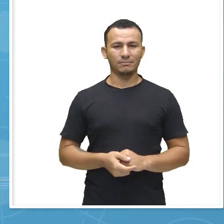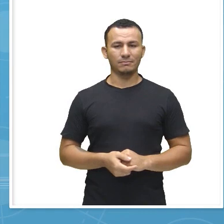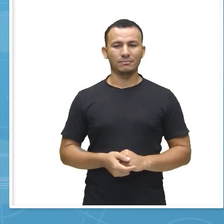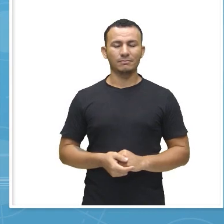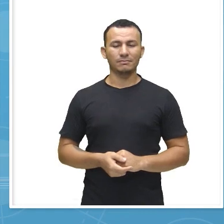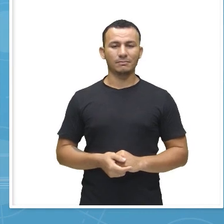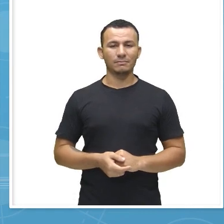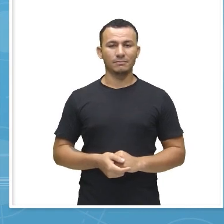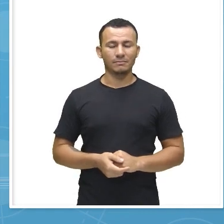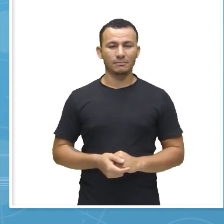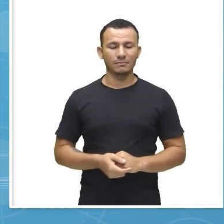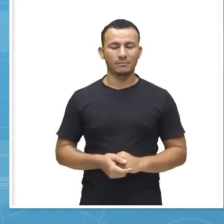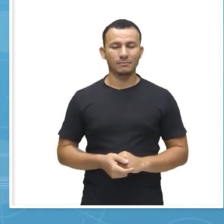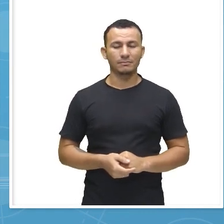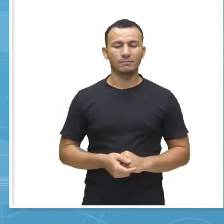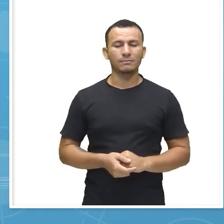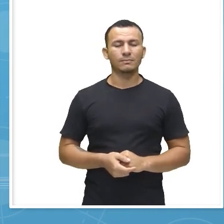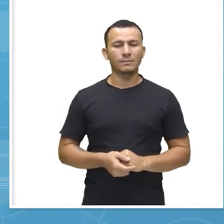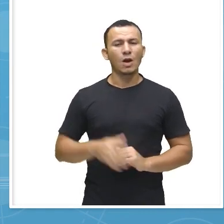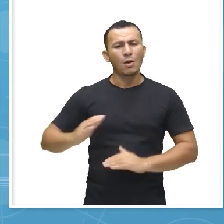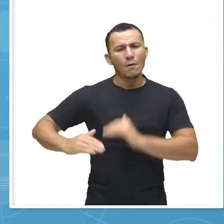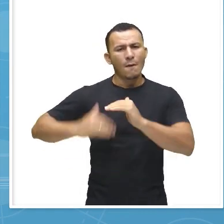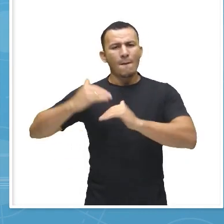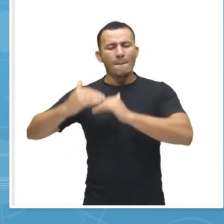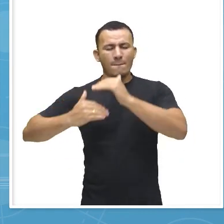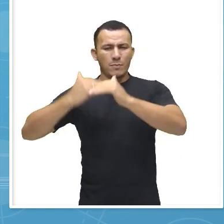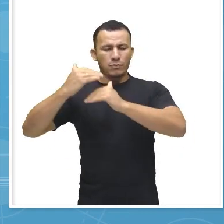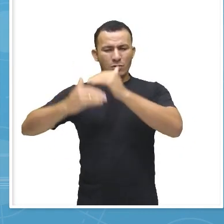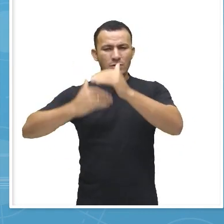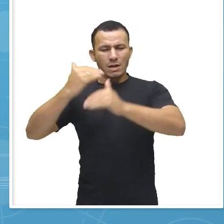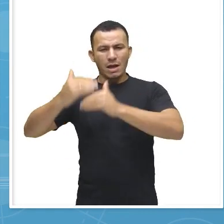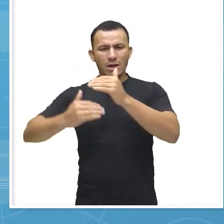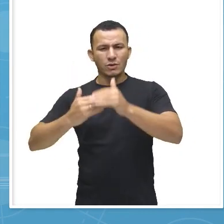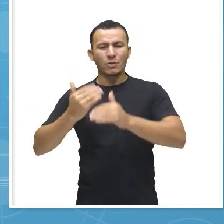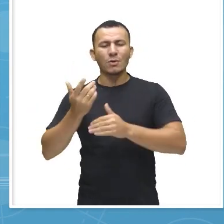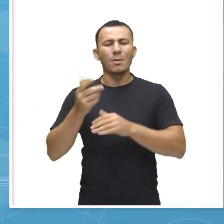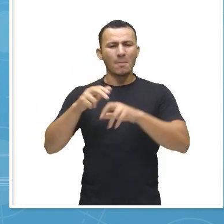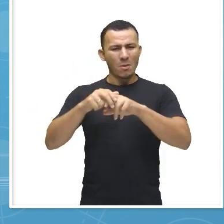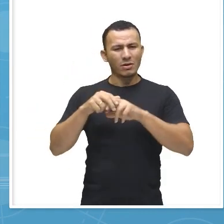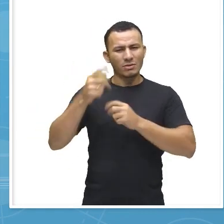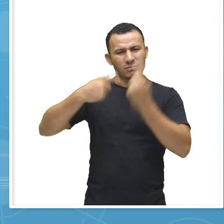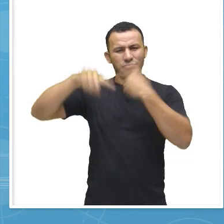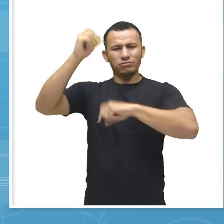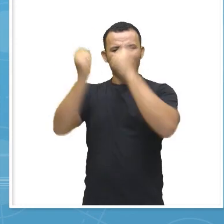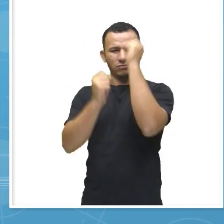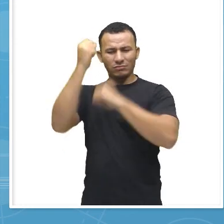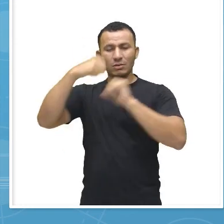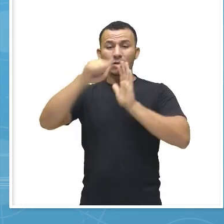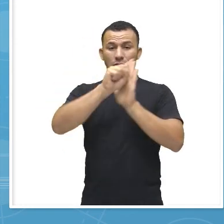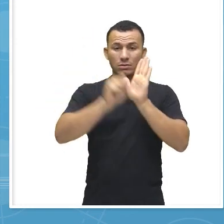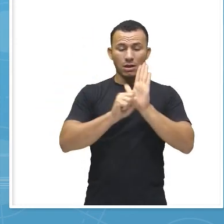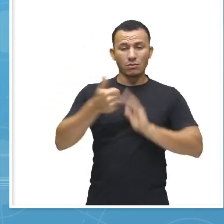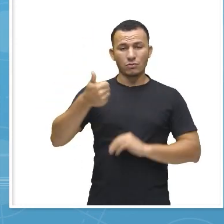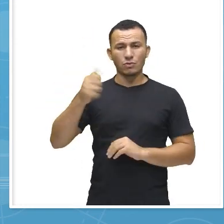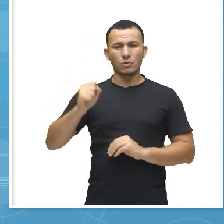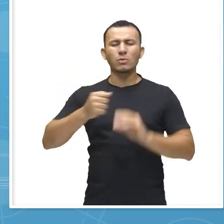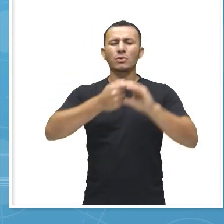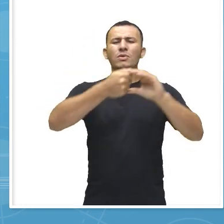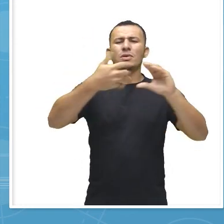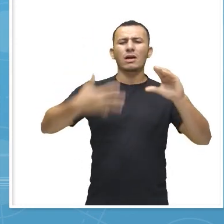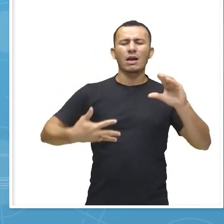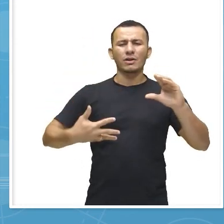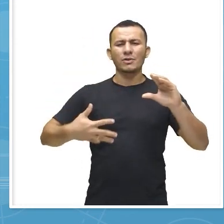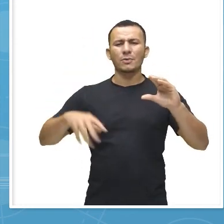só, o novo processo de produção introduzido com a Revolução Industrial no século XVIII